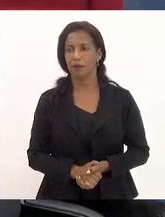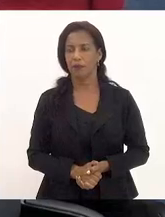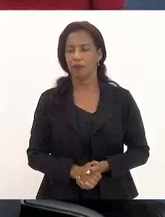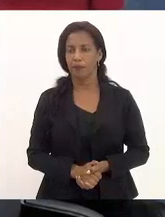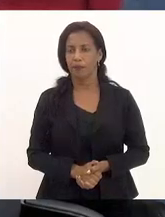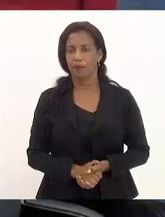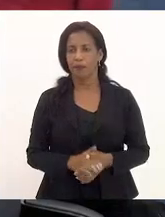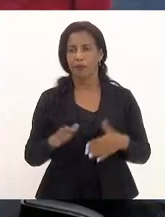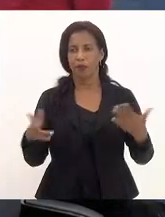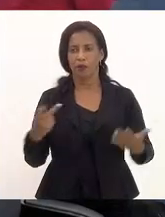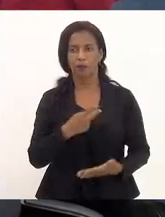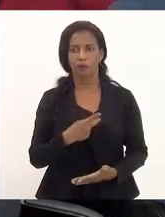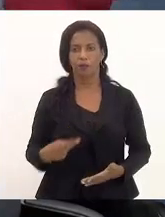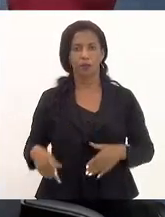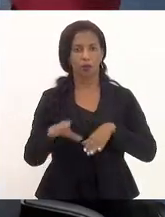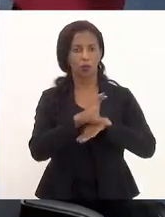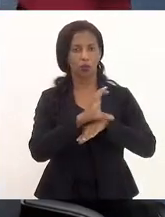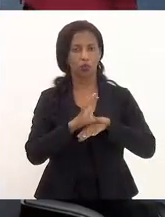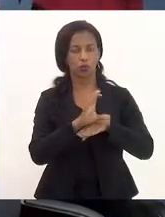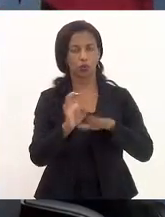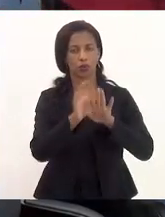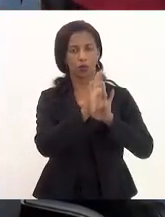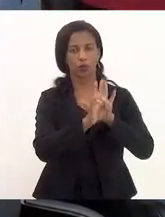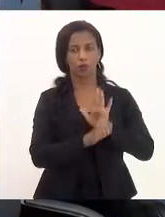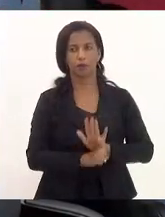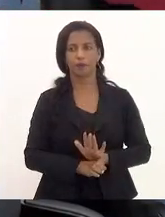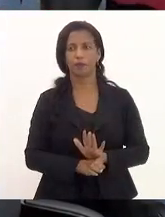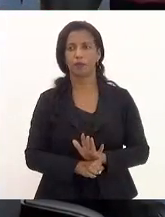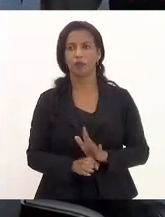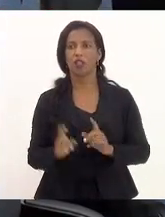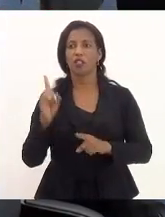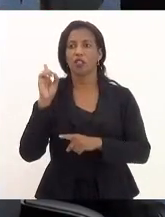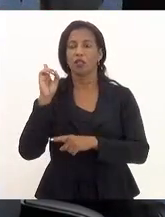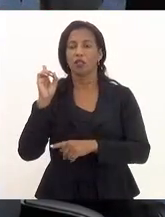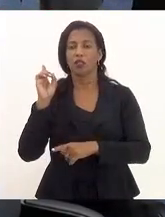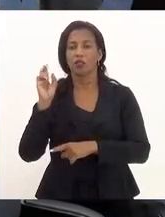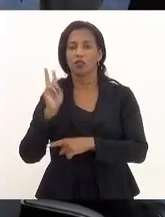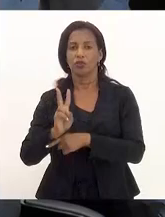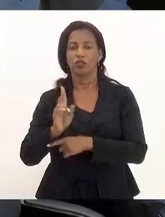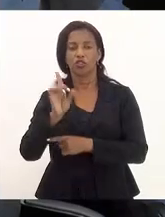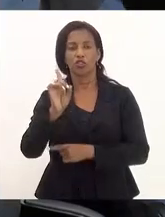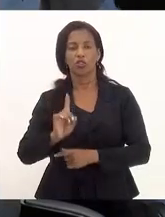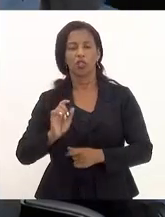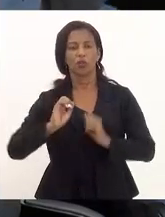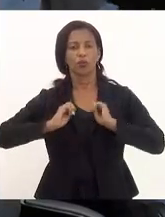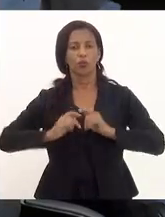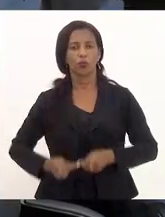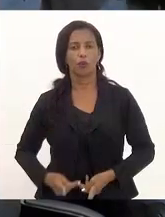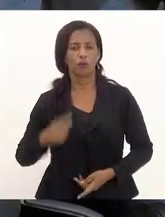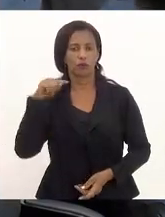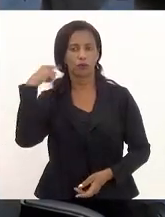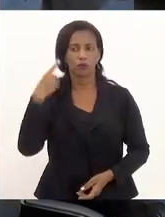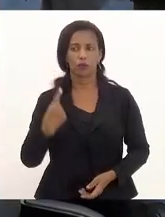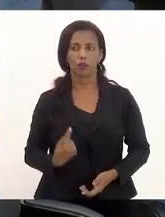Senhor presidente, parecer pela Constitucionalidade com emenda. Pela Comissão de Defesa dos Direitos Humanos e Cidadania, deputada Dani Monteiro.